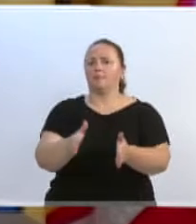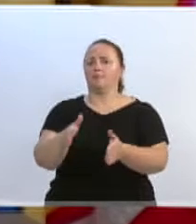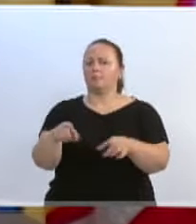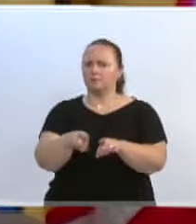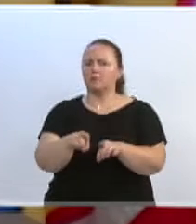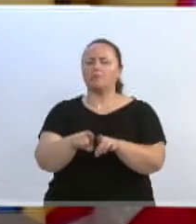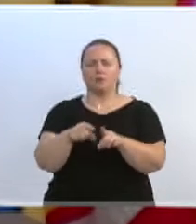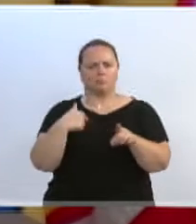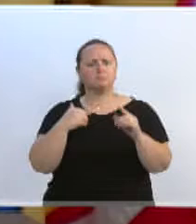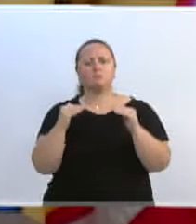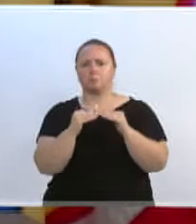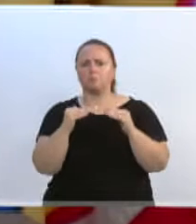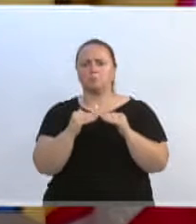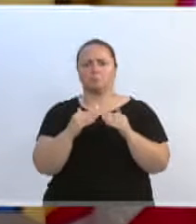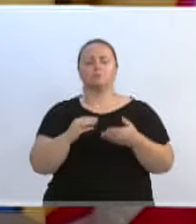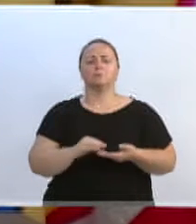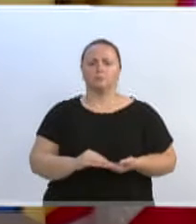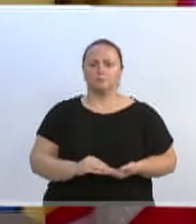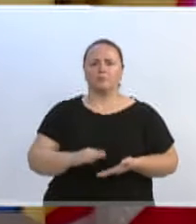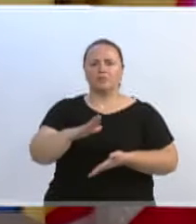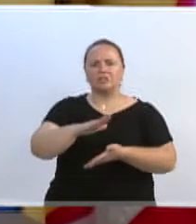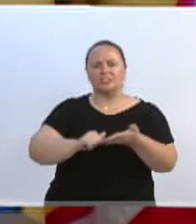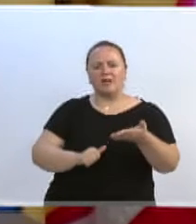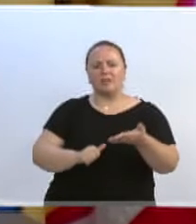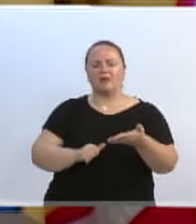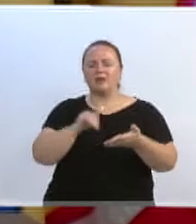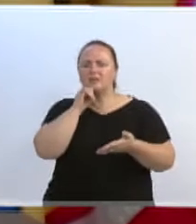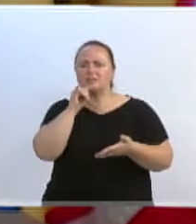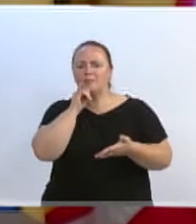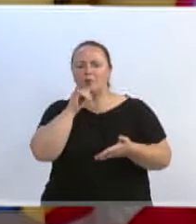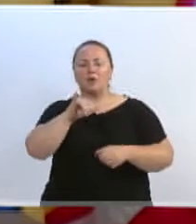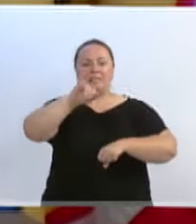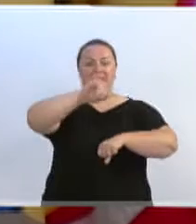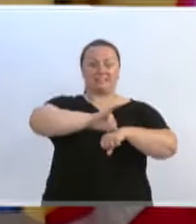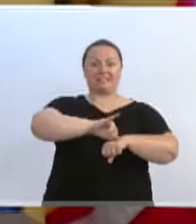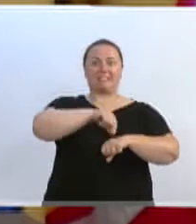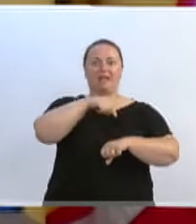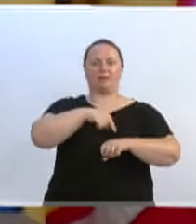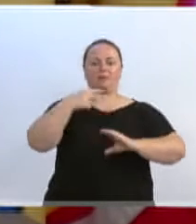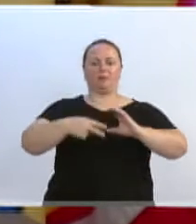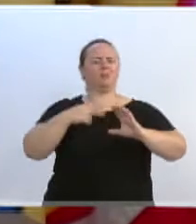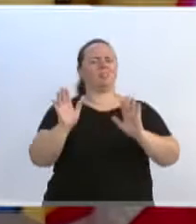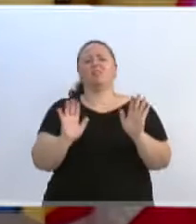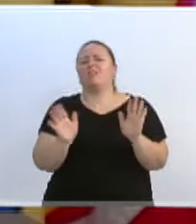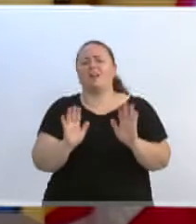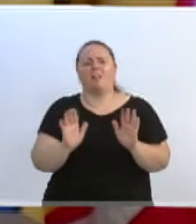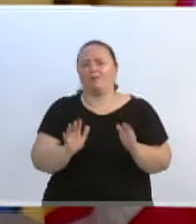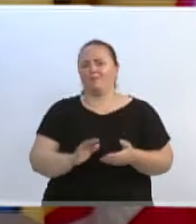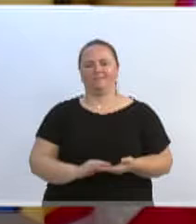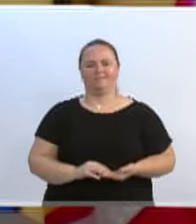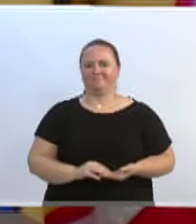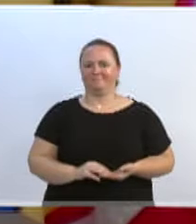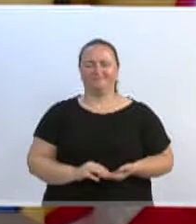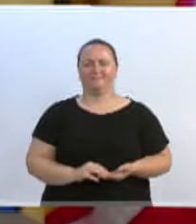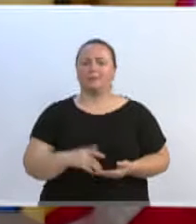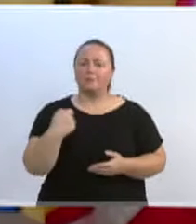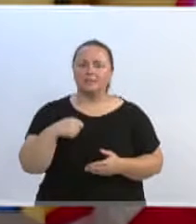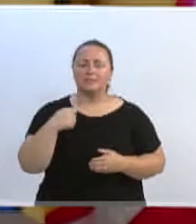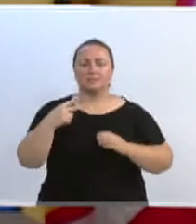Excelência fala, né, na retirada desse ponto central, e aí eu acredito sim que nós não deveríamos só tirar o